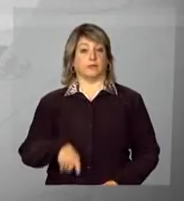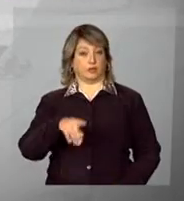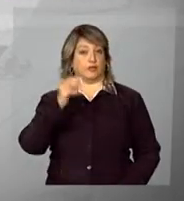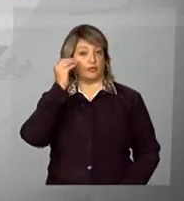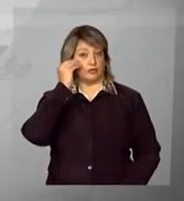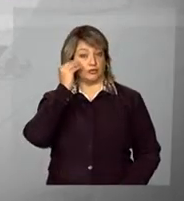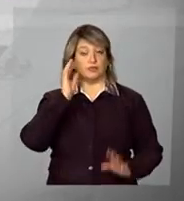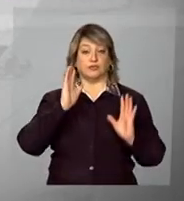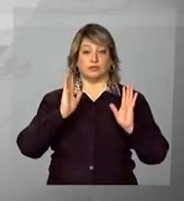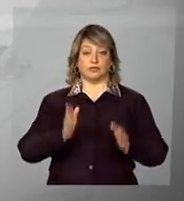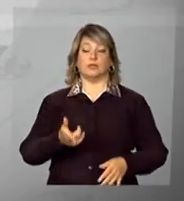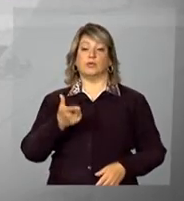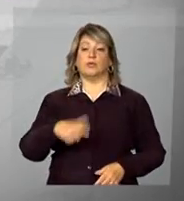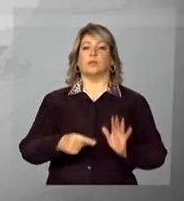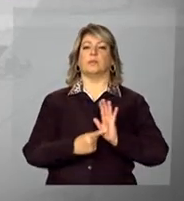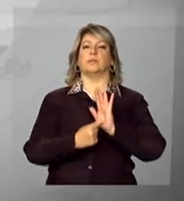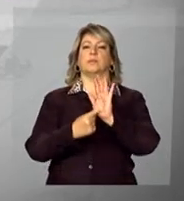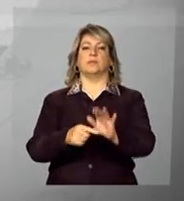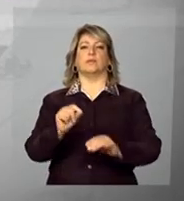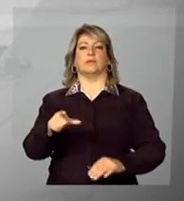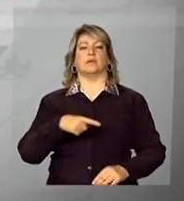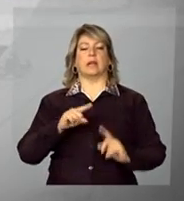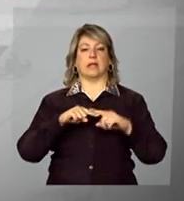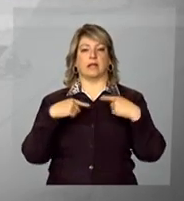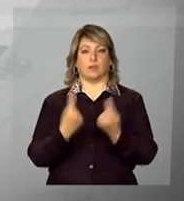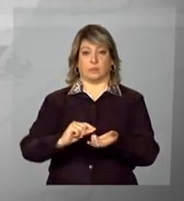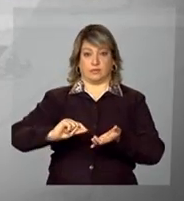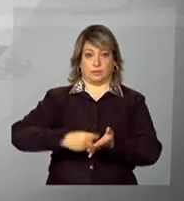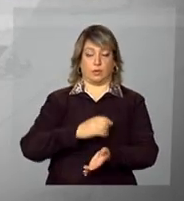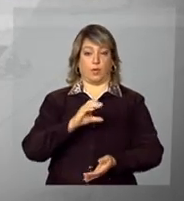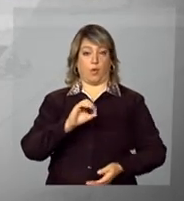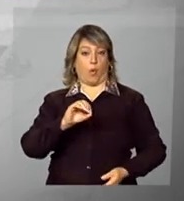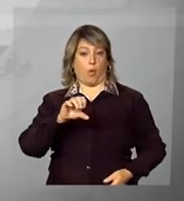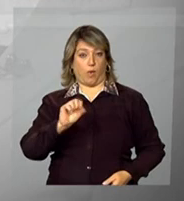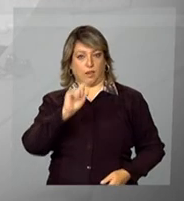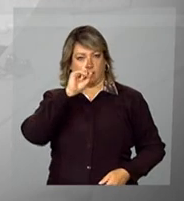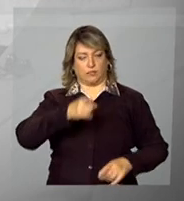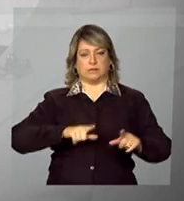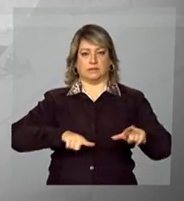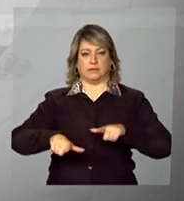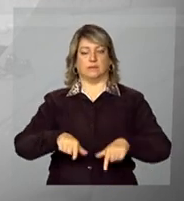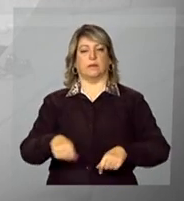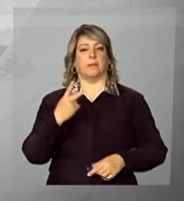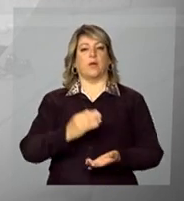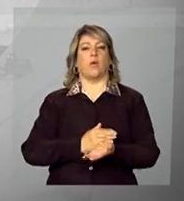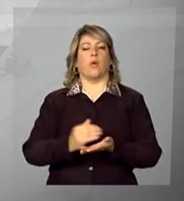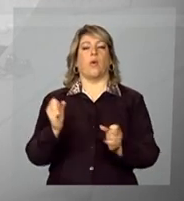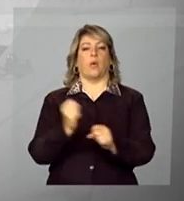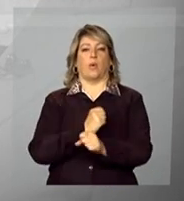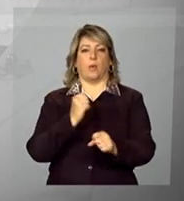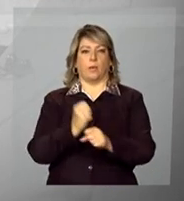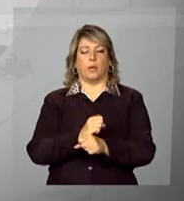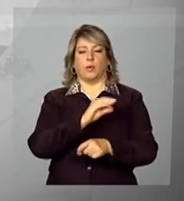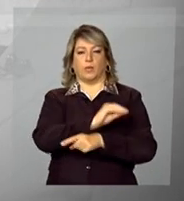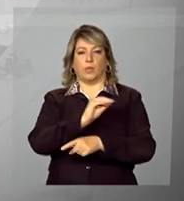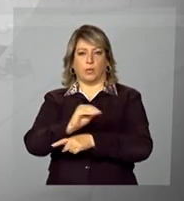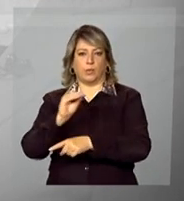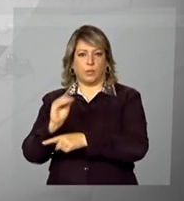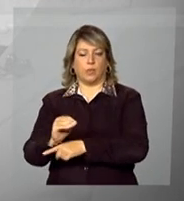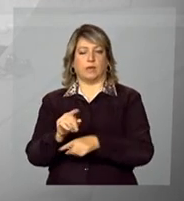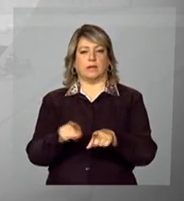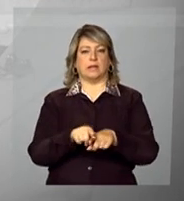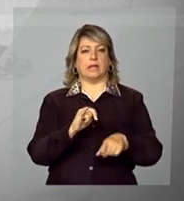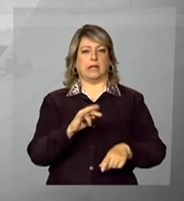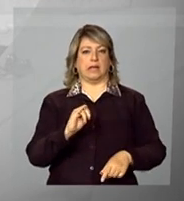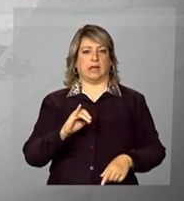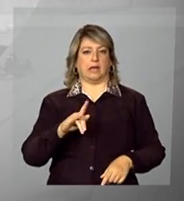Você acompanhou a reapresentação da cerimônia de assinatura de ordens de serviço para o início de obras de irrigação e abastecimento